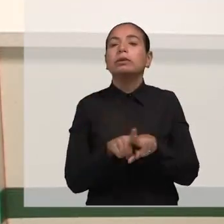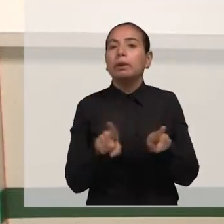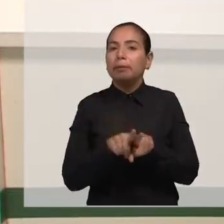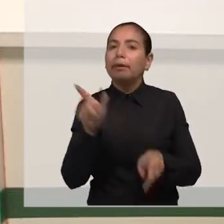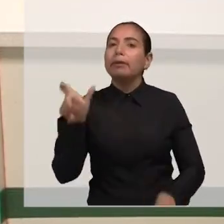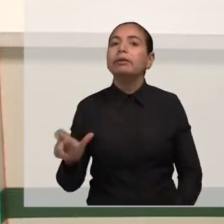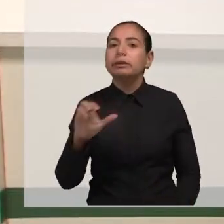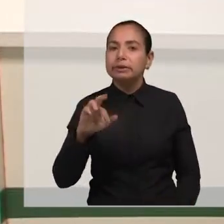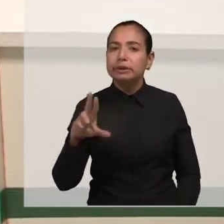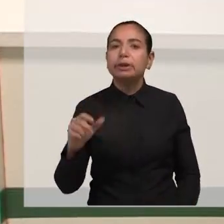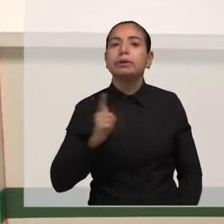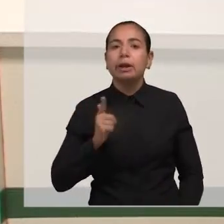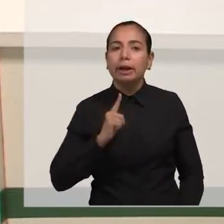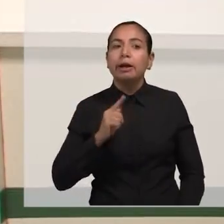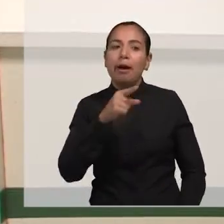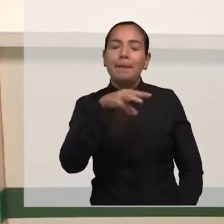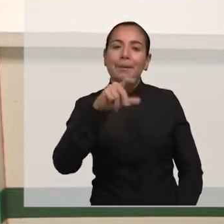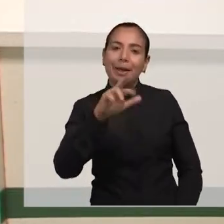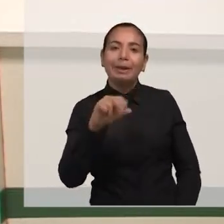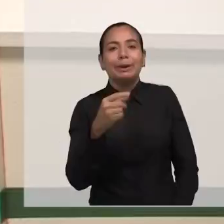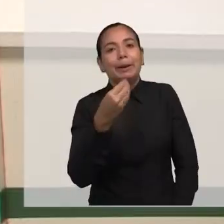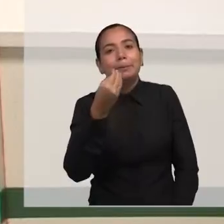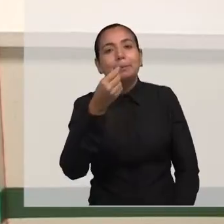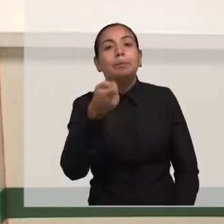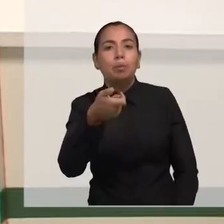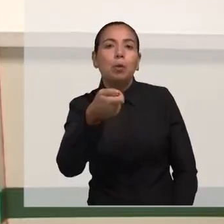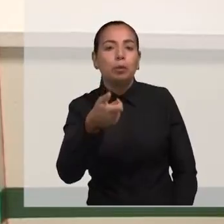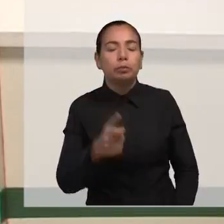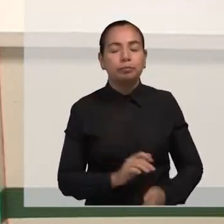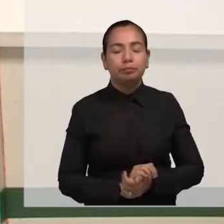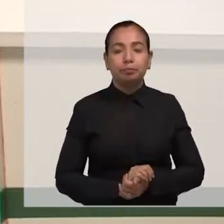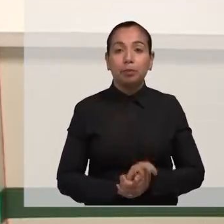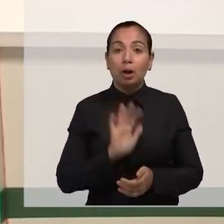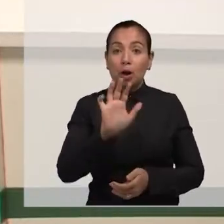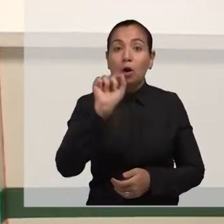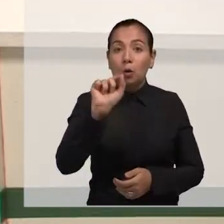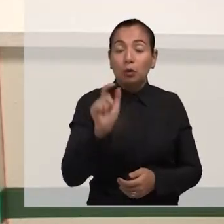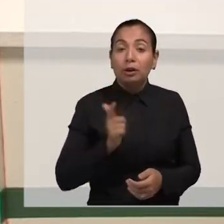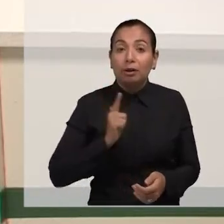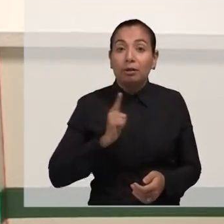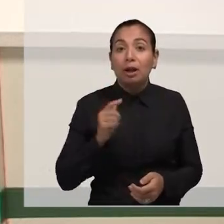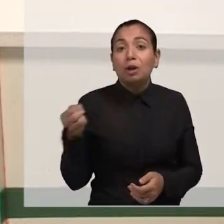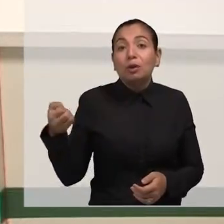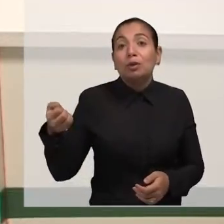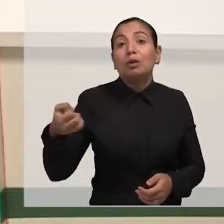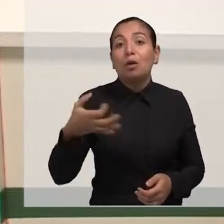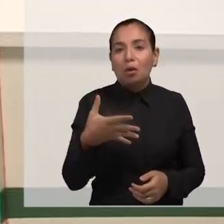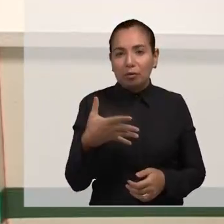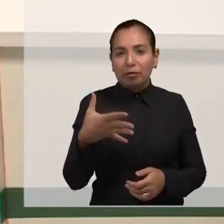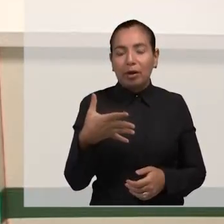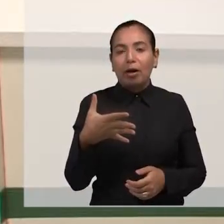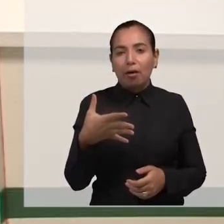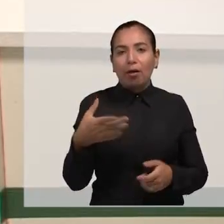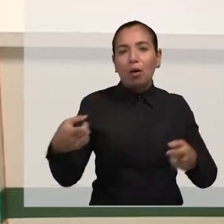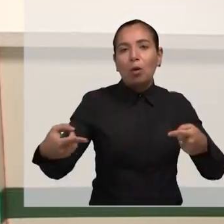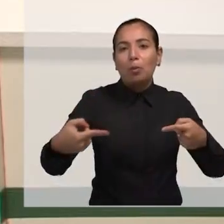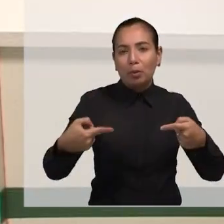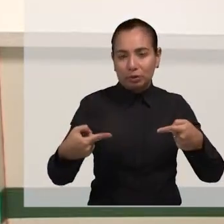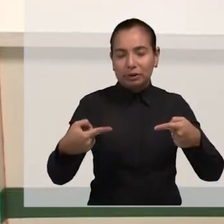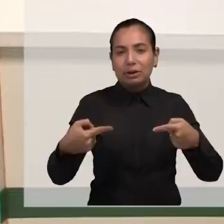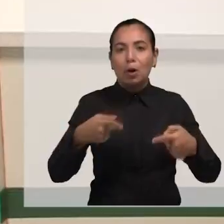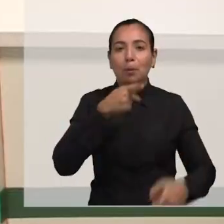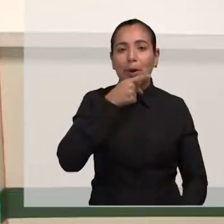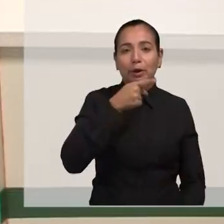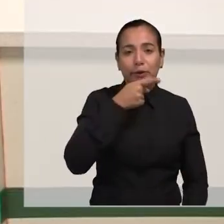tese, na minha avaliação. Era um triunvirato de uma nova oposição, tanto ao Partido dos Trabalhadores e ao